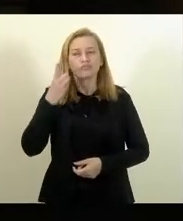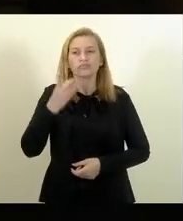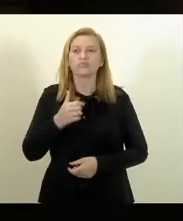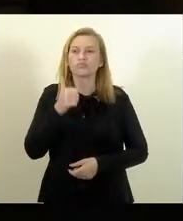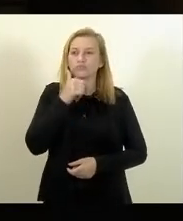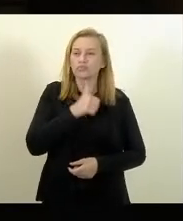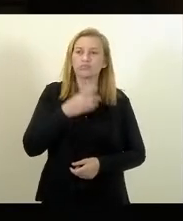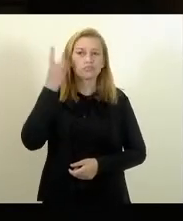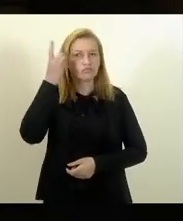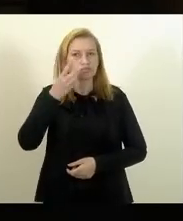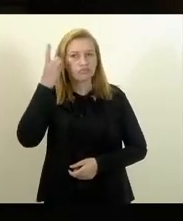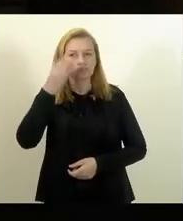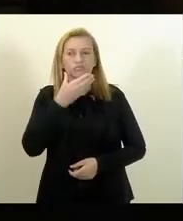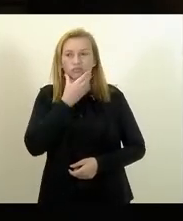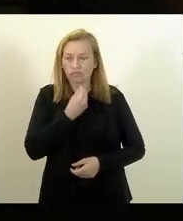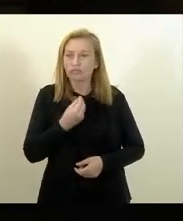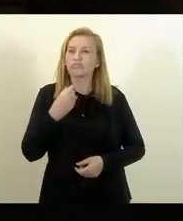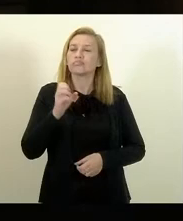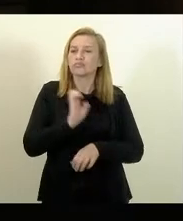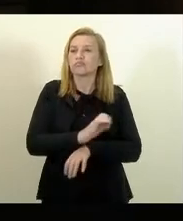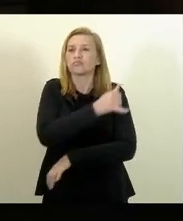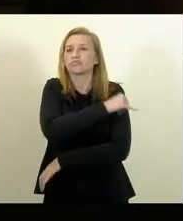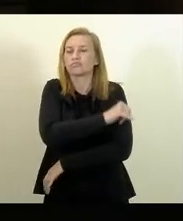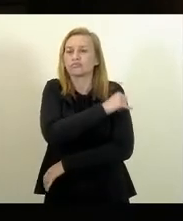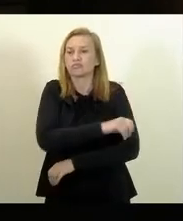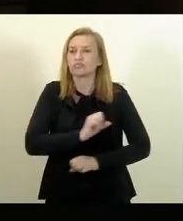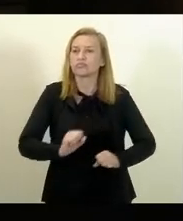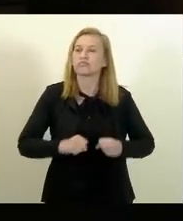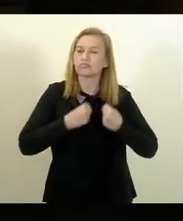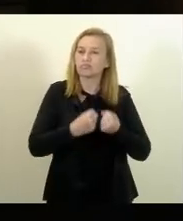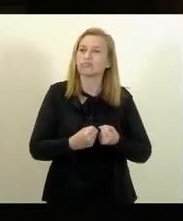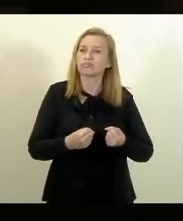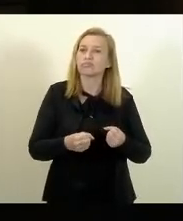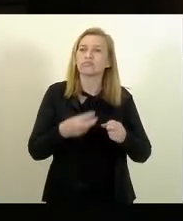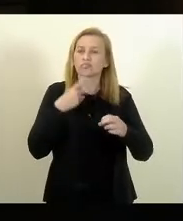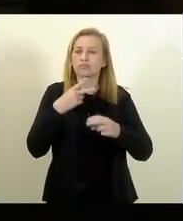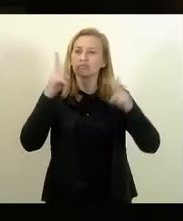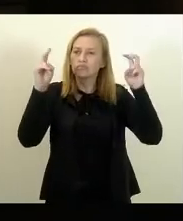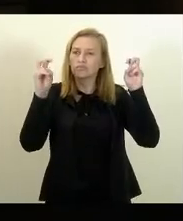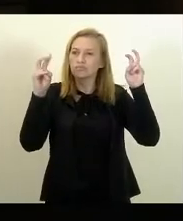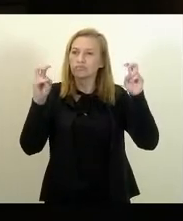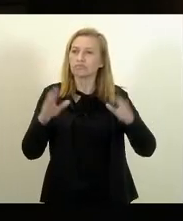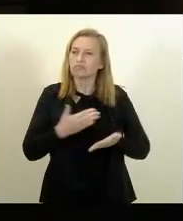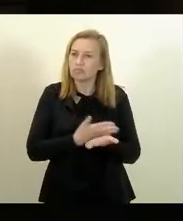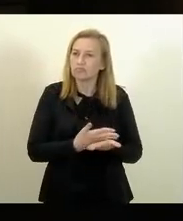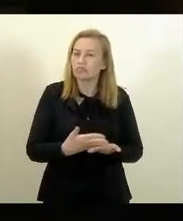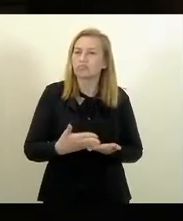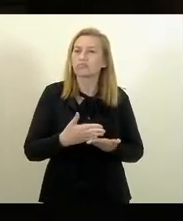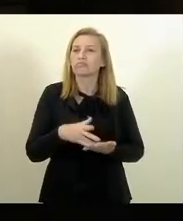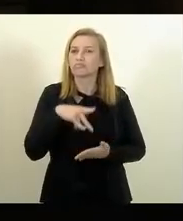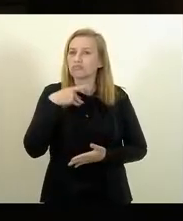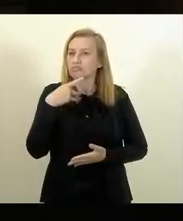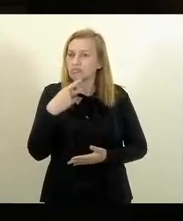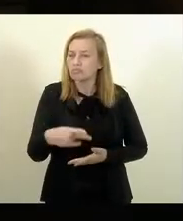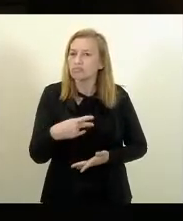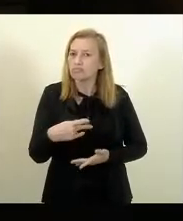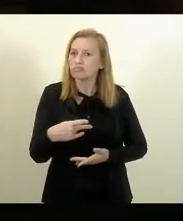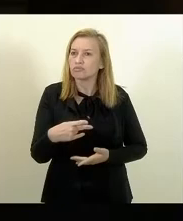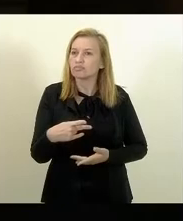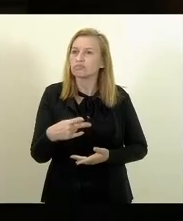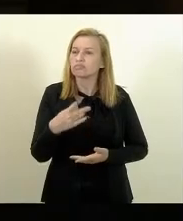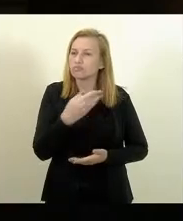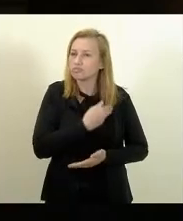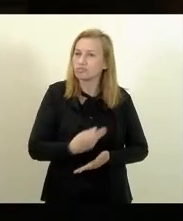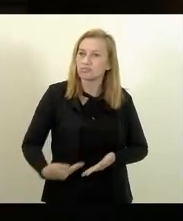deputadas e deputados do estado do Rio de Janeiro, em cima desta questão e começar a dizer que o